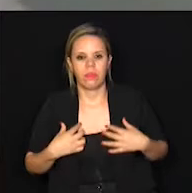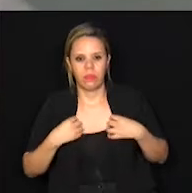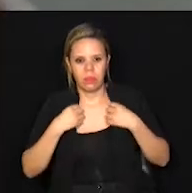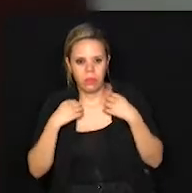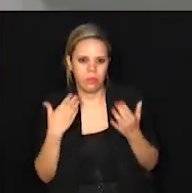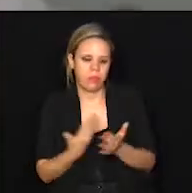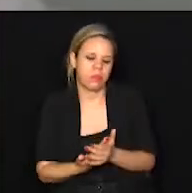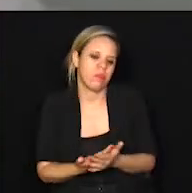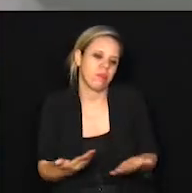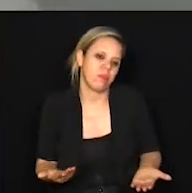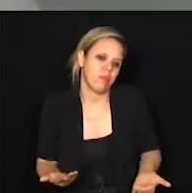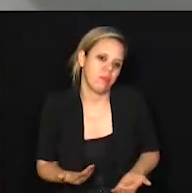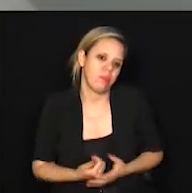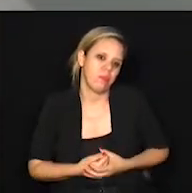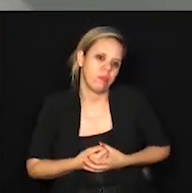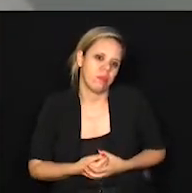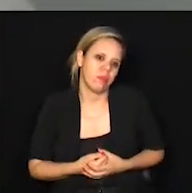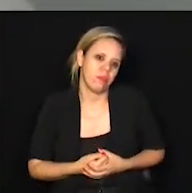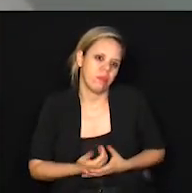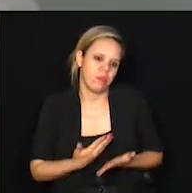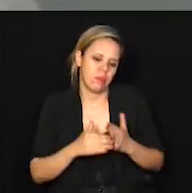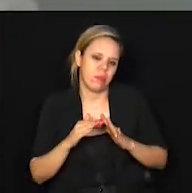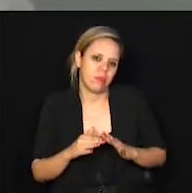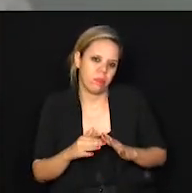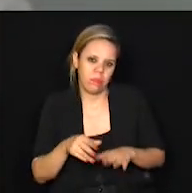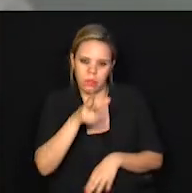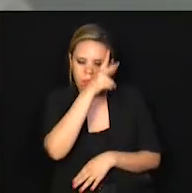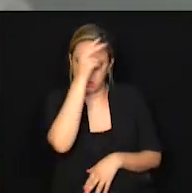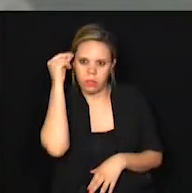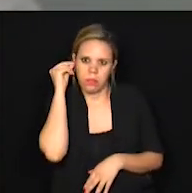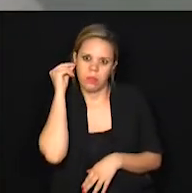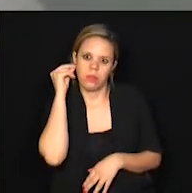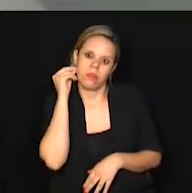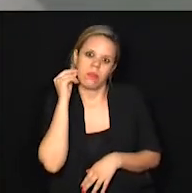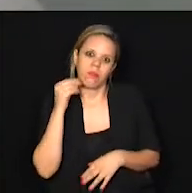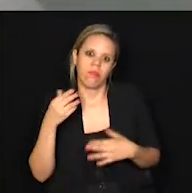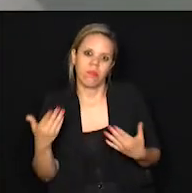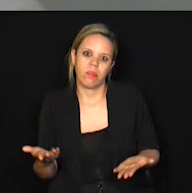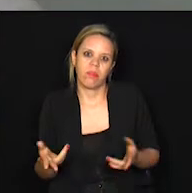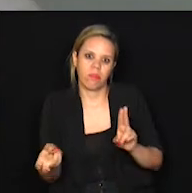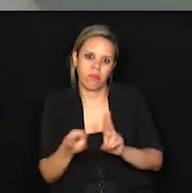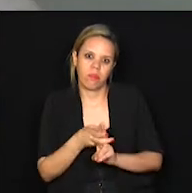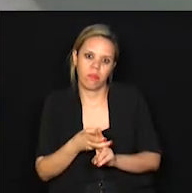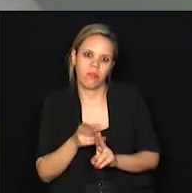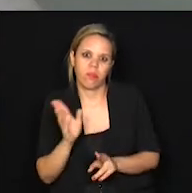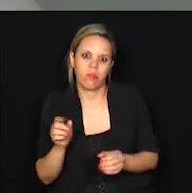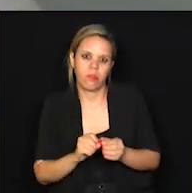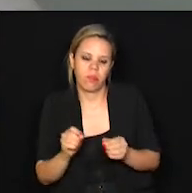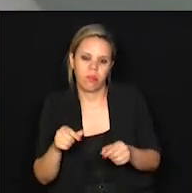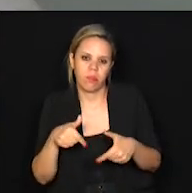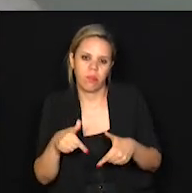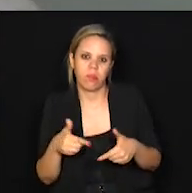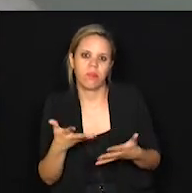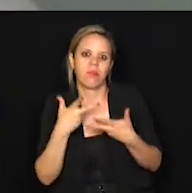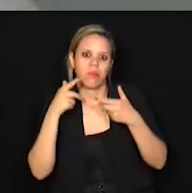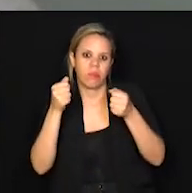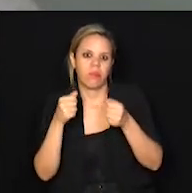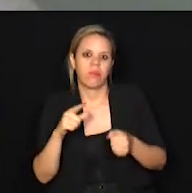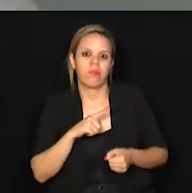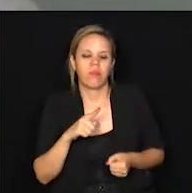Tutelar Noroeste. Então, em que momento da pandemia nós sentamos para dialogar a respeito